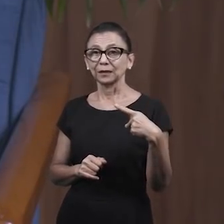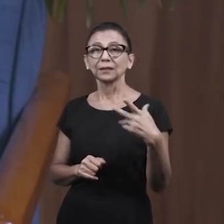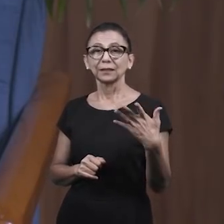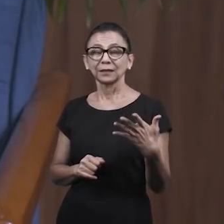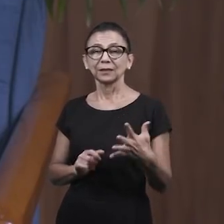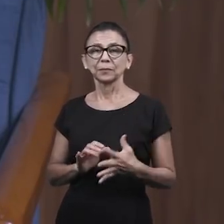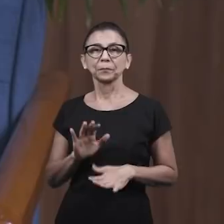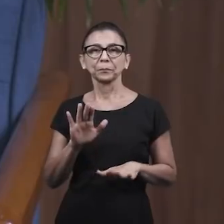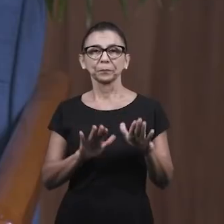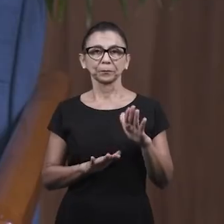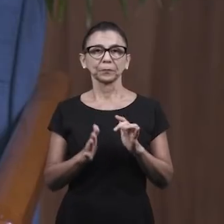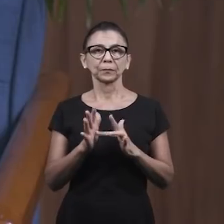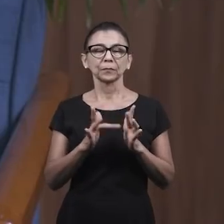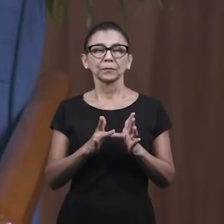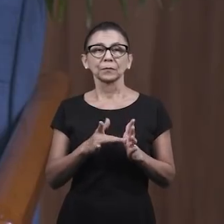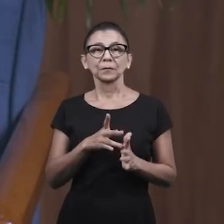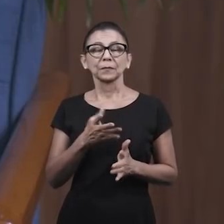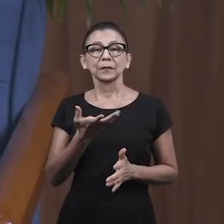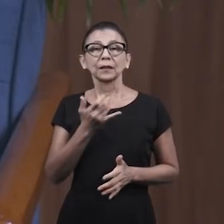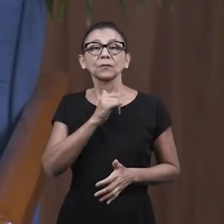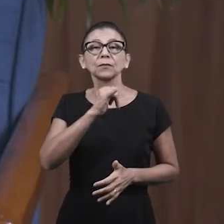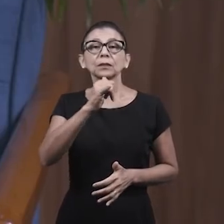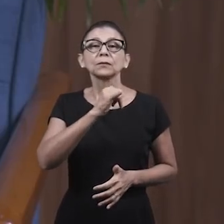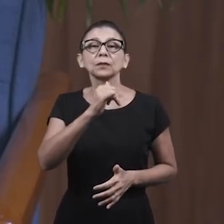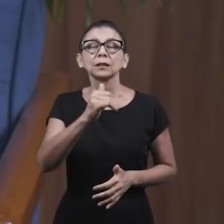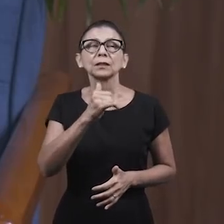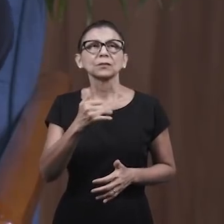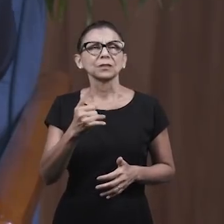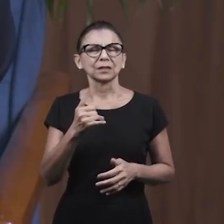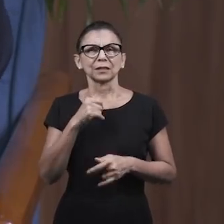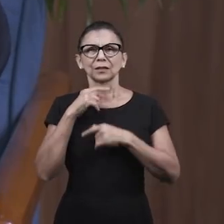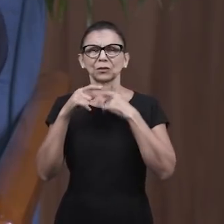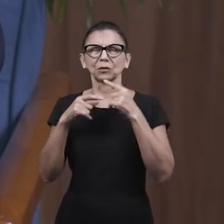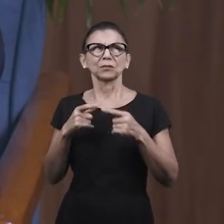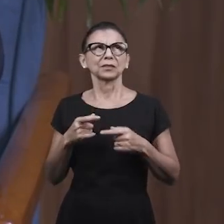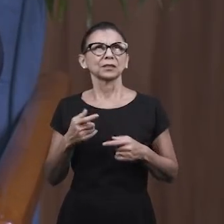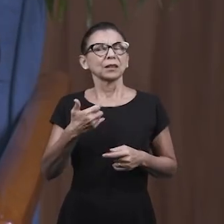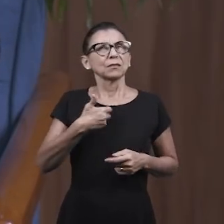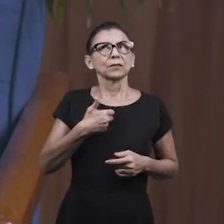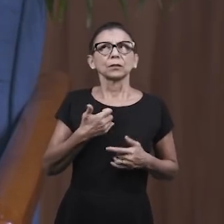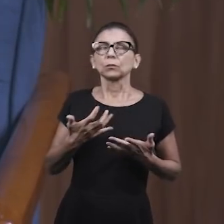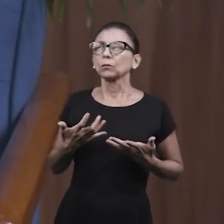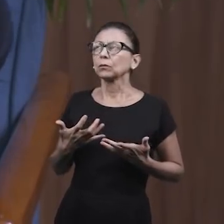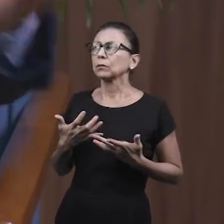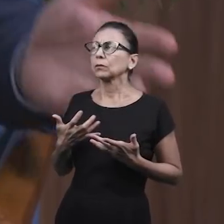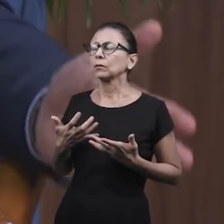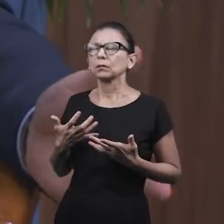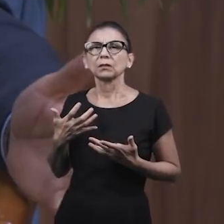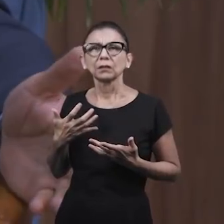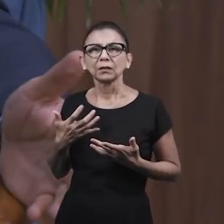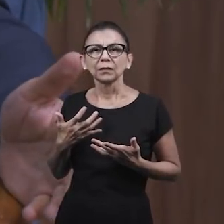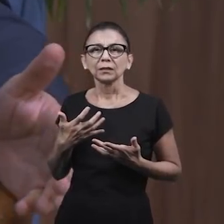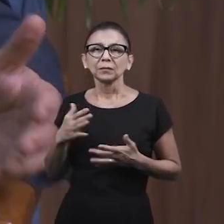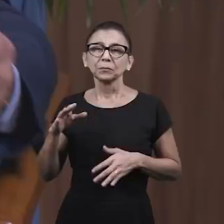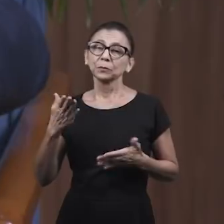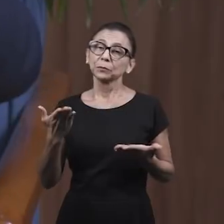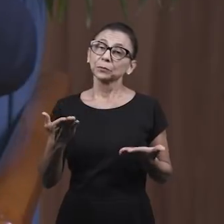dele fica inconsolável. Né? A própria expressão Maria, quer dizer, é uma